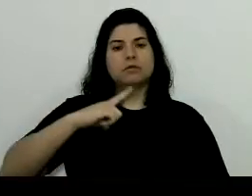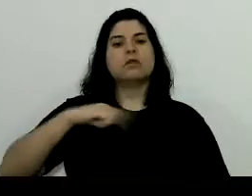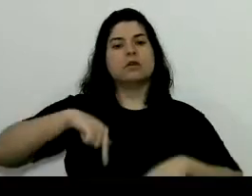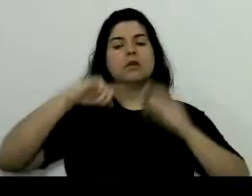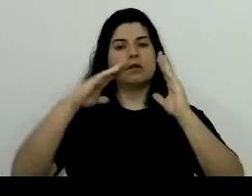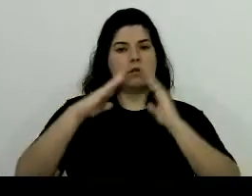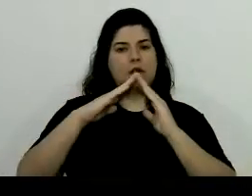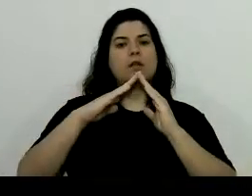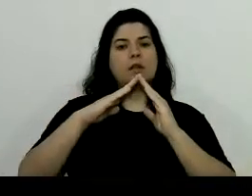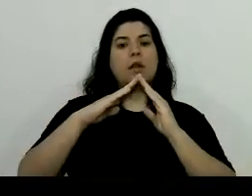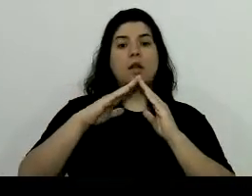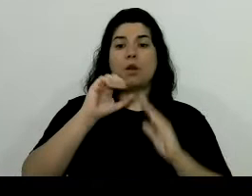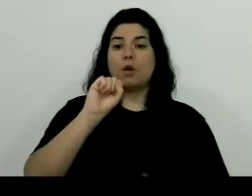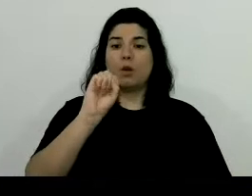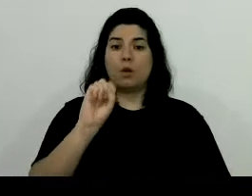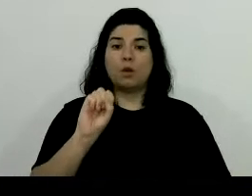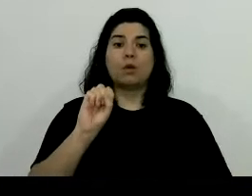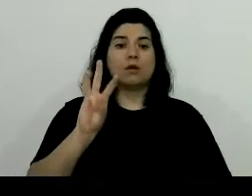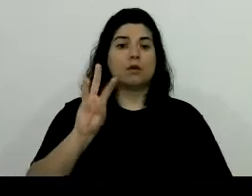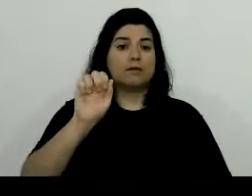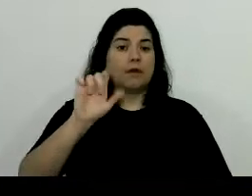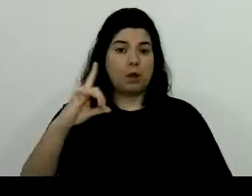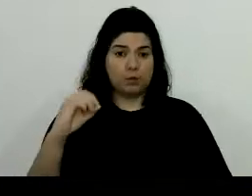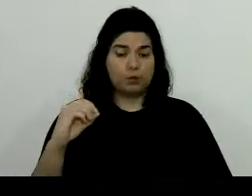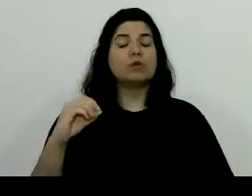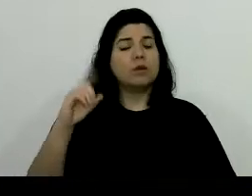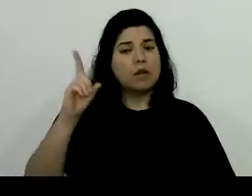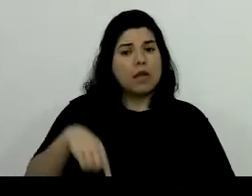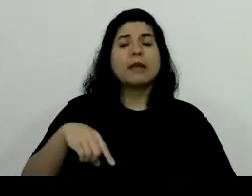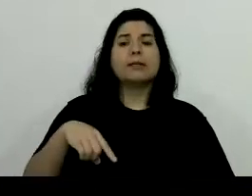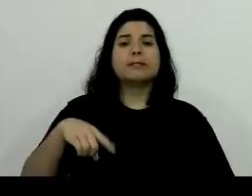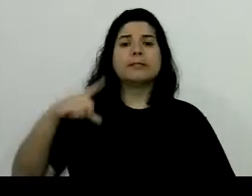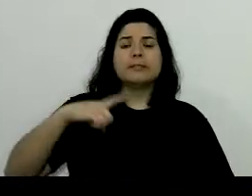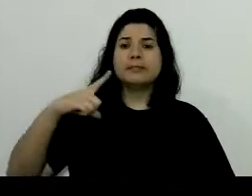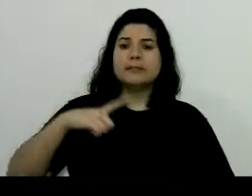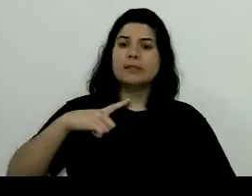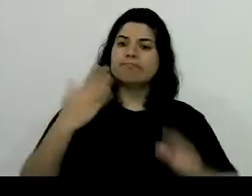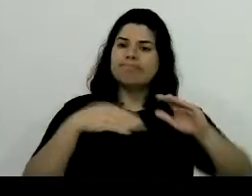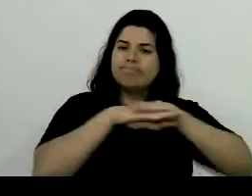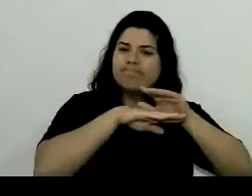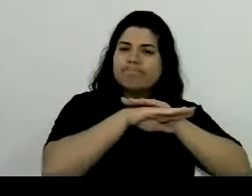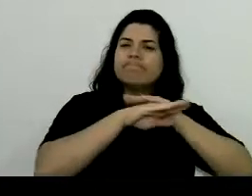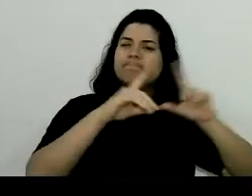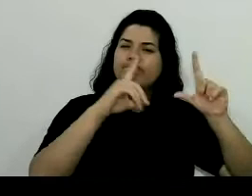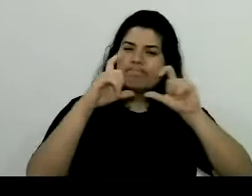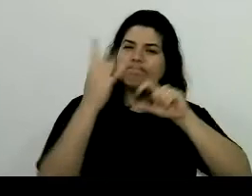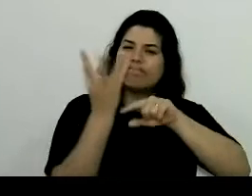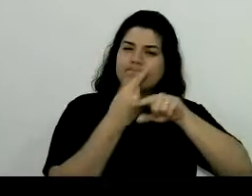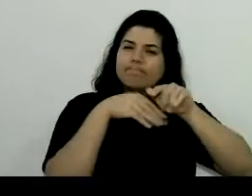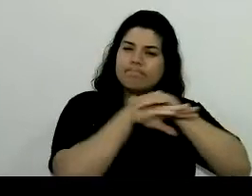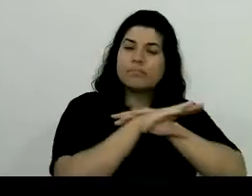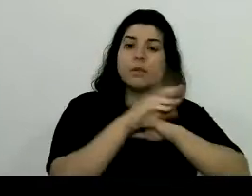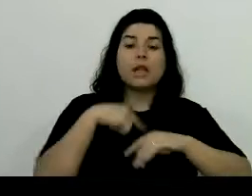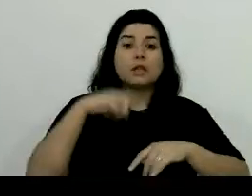do acervo, que é um acervo dedicado a essa memória, né, ou essa história da saúde pública,